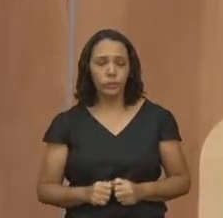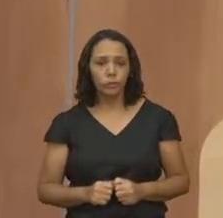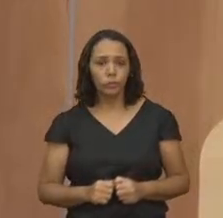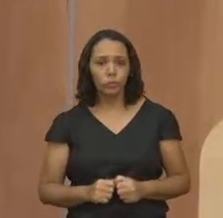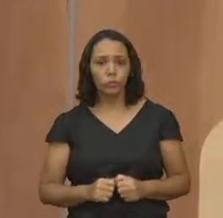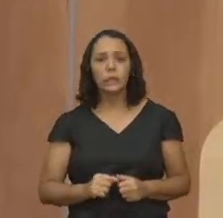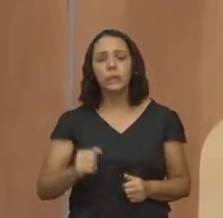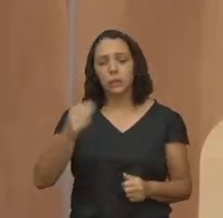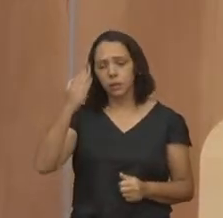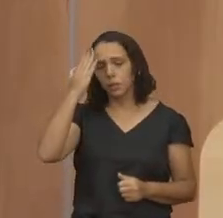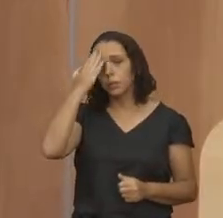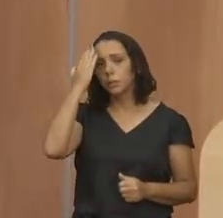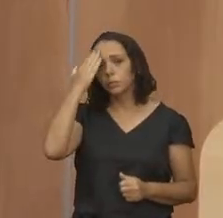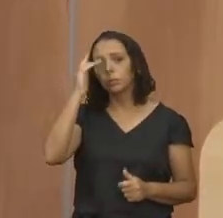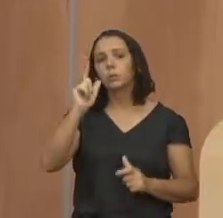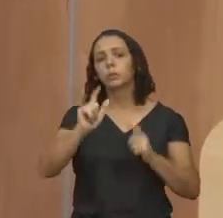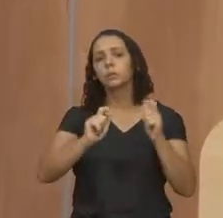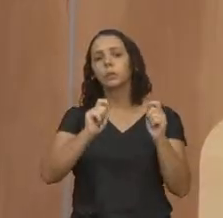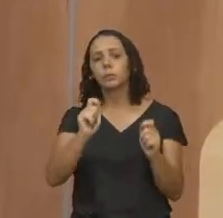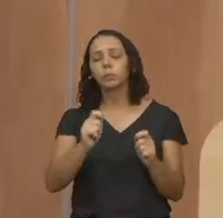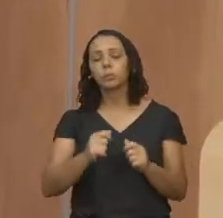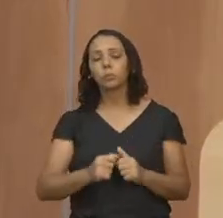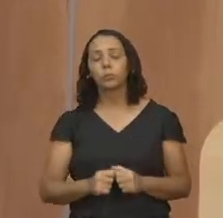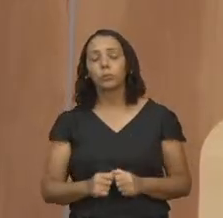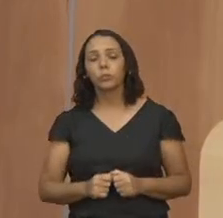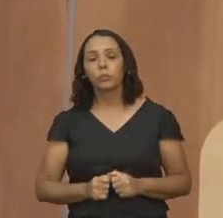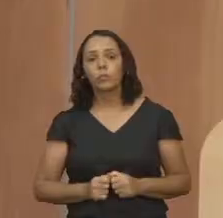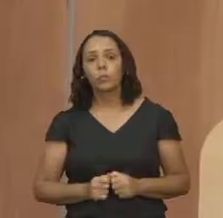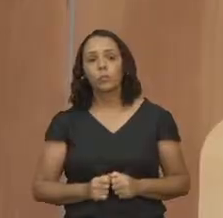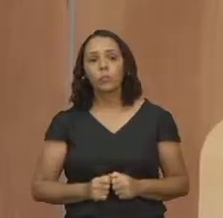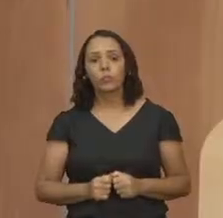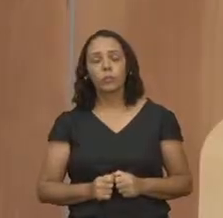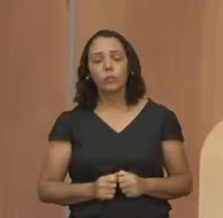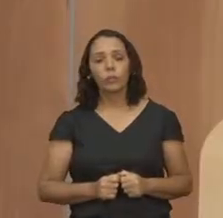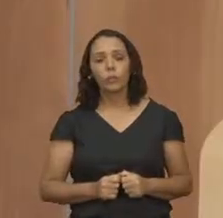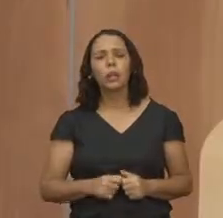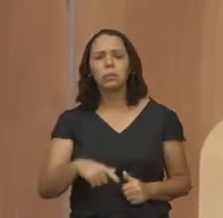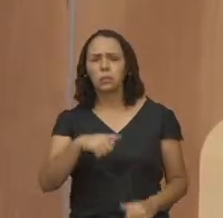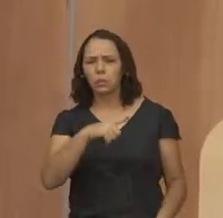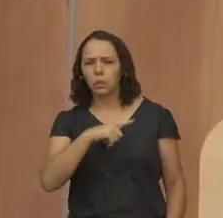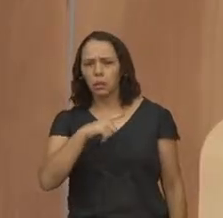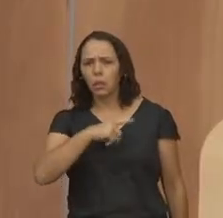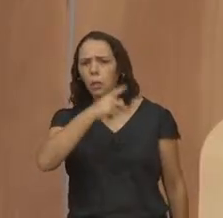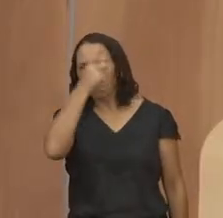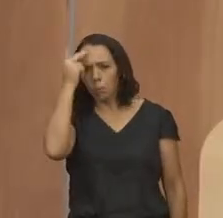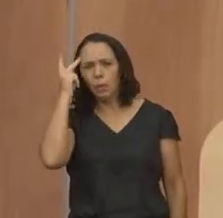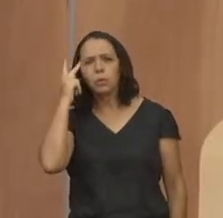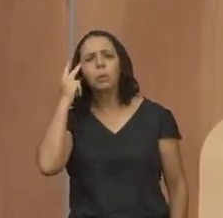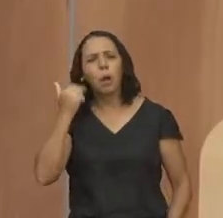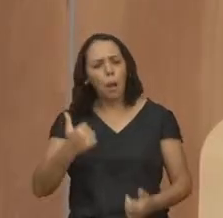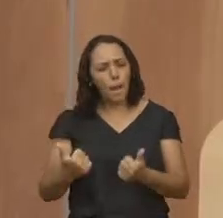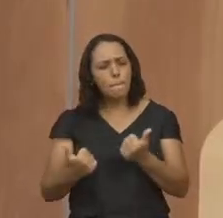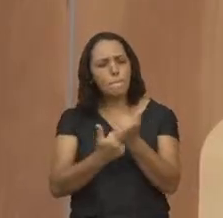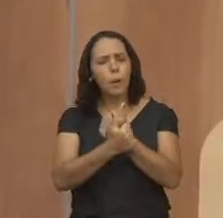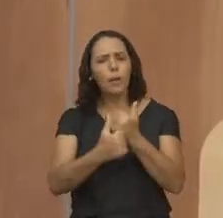A gente sabe também que hoje muitos defendem o aborto